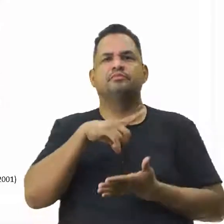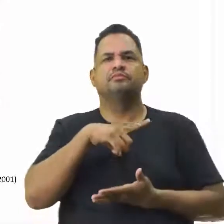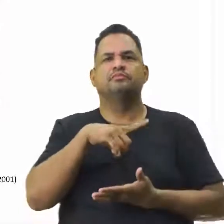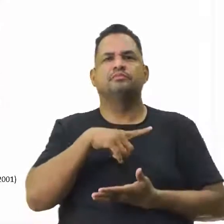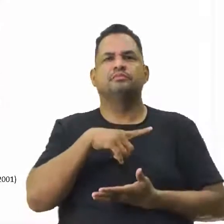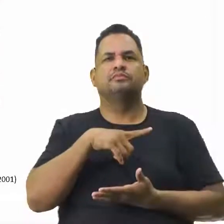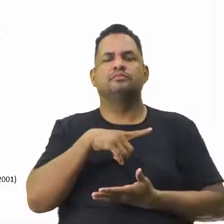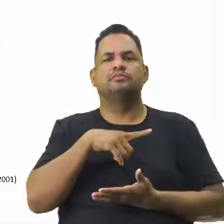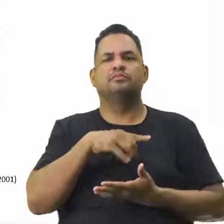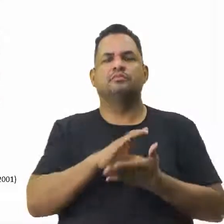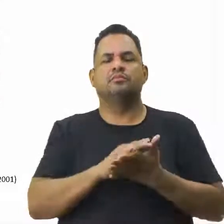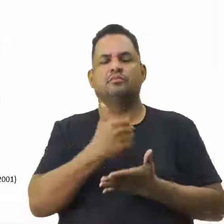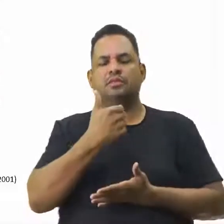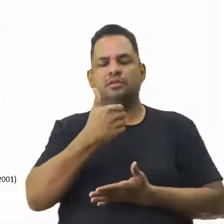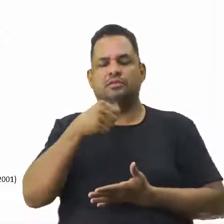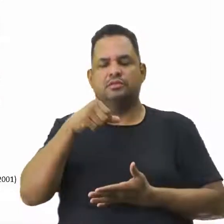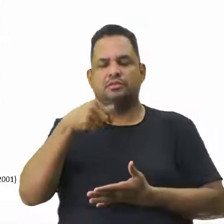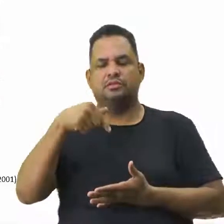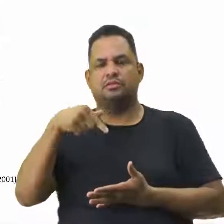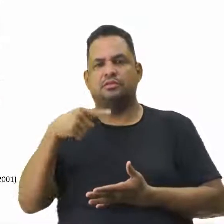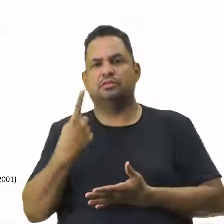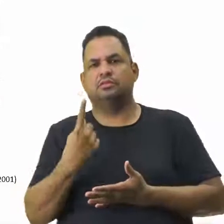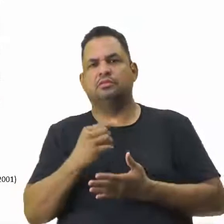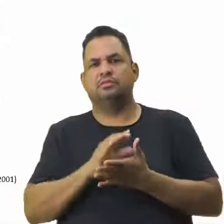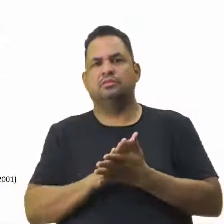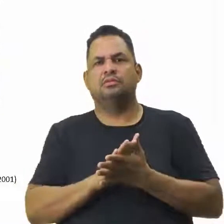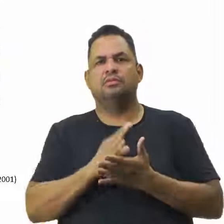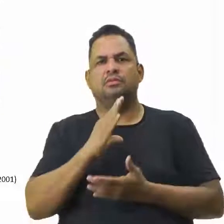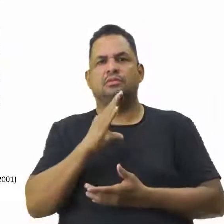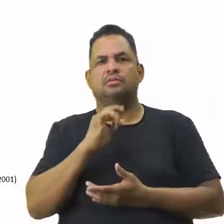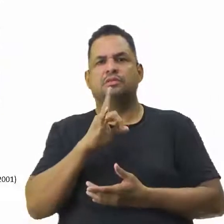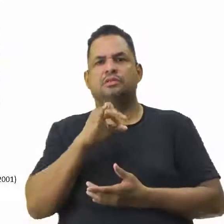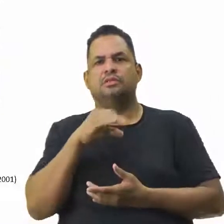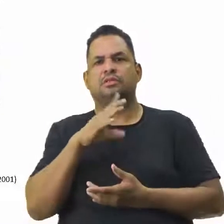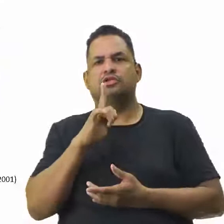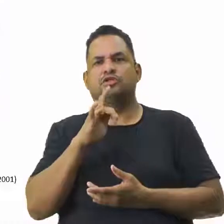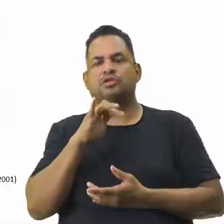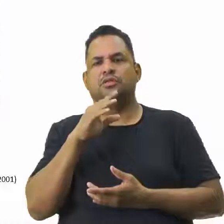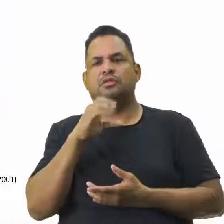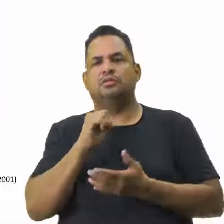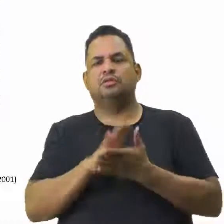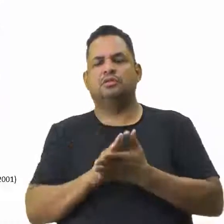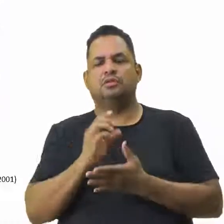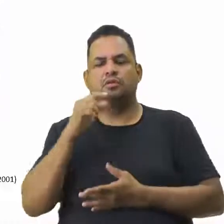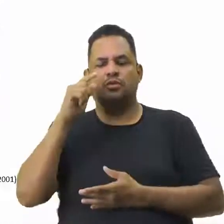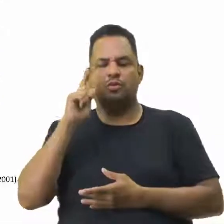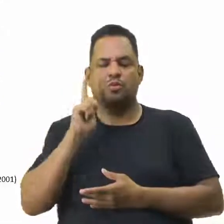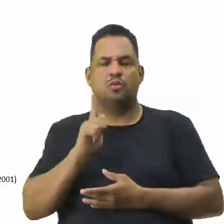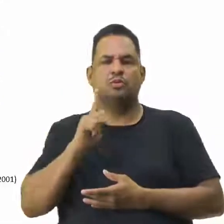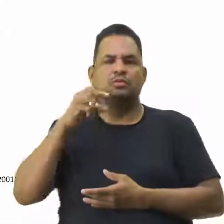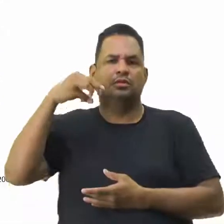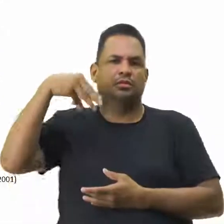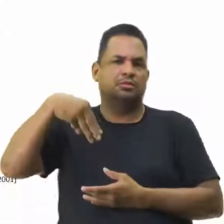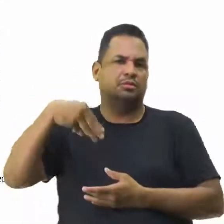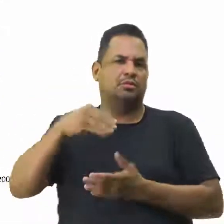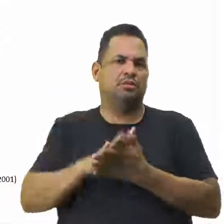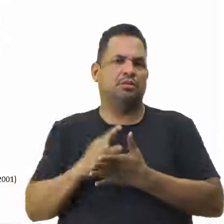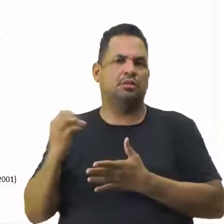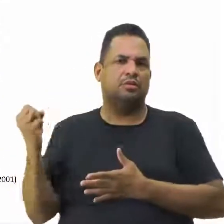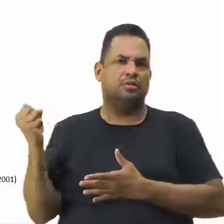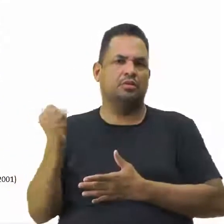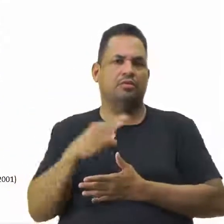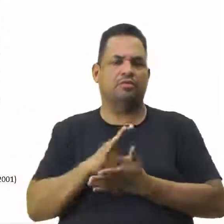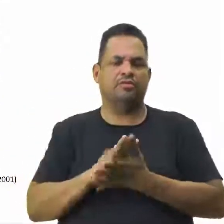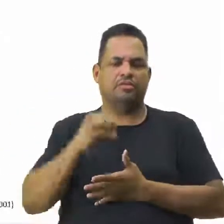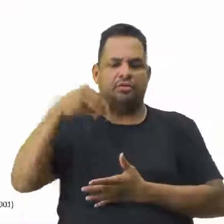em 1971... o PIC Sidney Girão, que é no município de Guajaramirim, onde hoje estava Nova Mamoré,